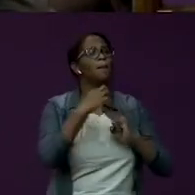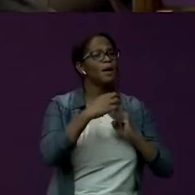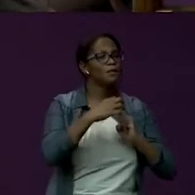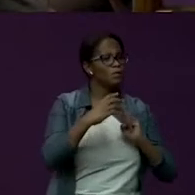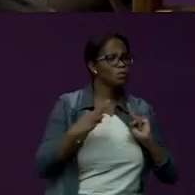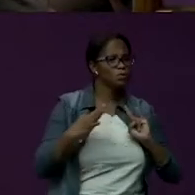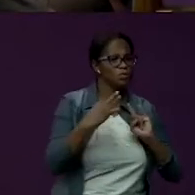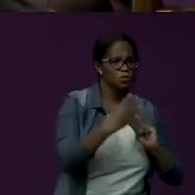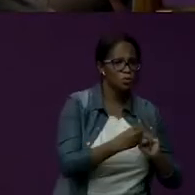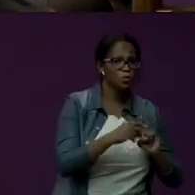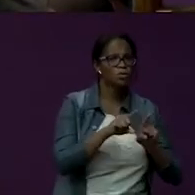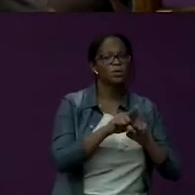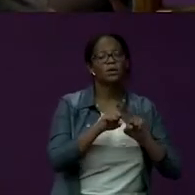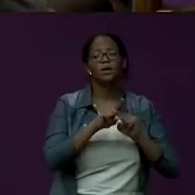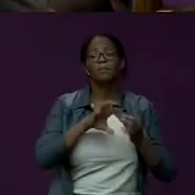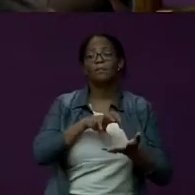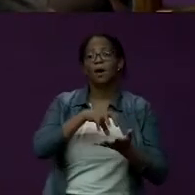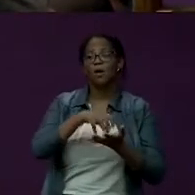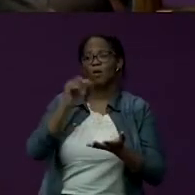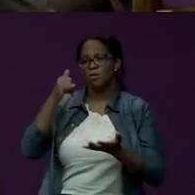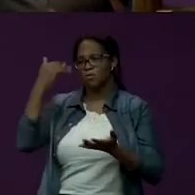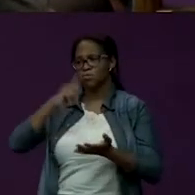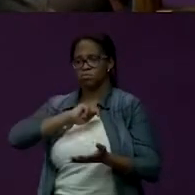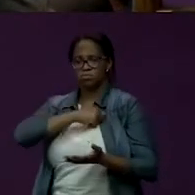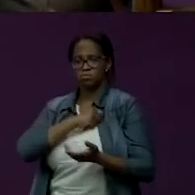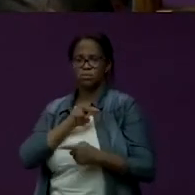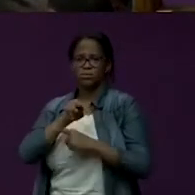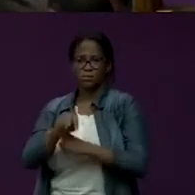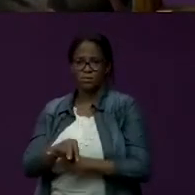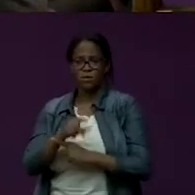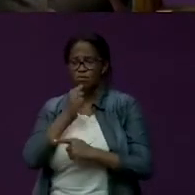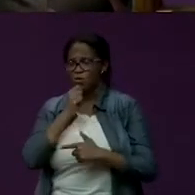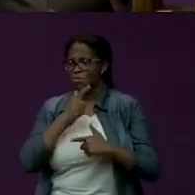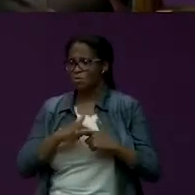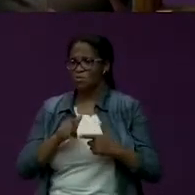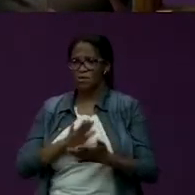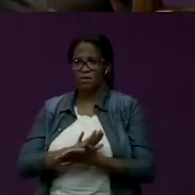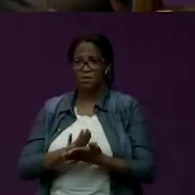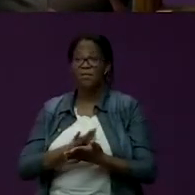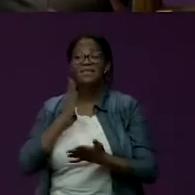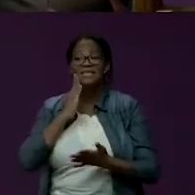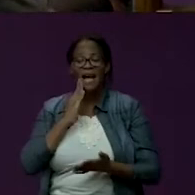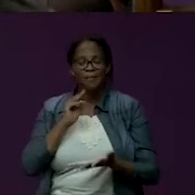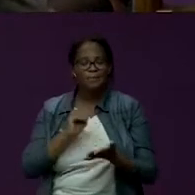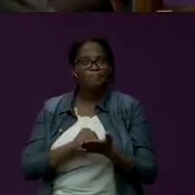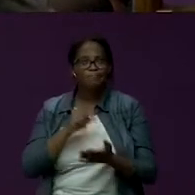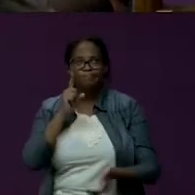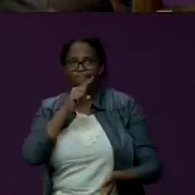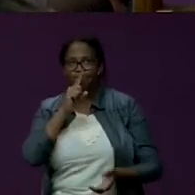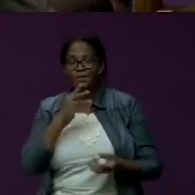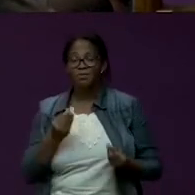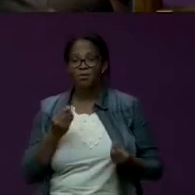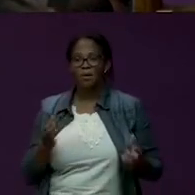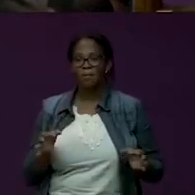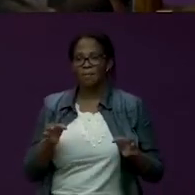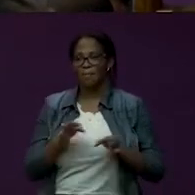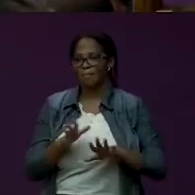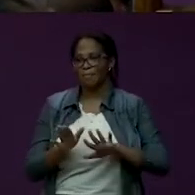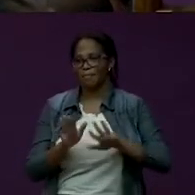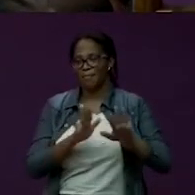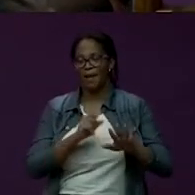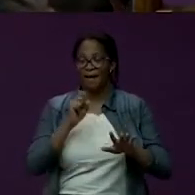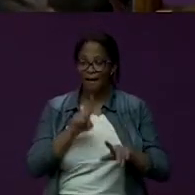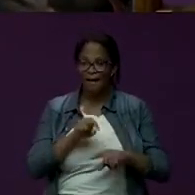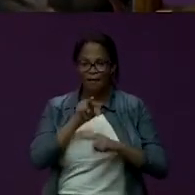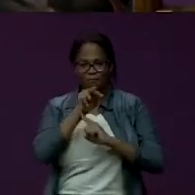de controle. Eu acho que isso não tem nenhum problema, acho que temos que fazer isso, mas sabemos que isso não é suficiente, né? É uma vigilância,